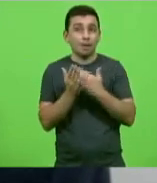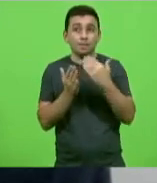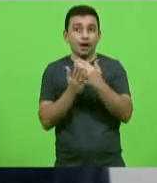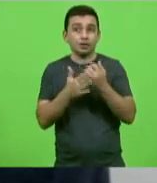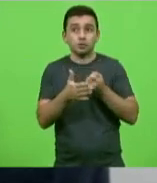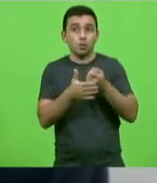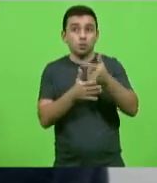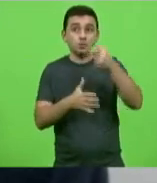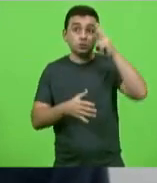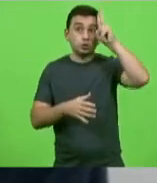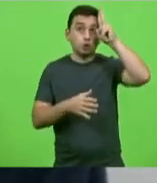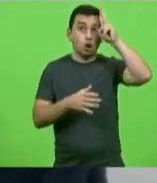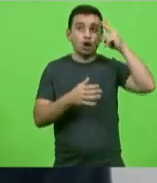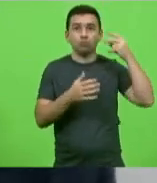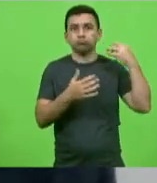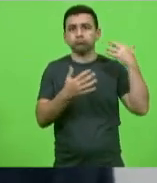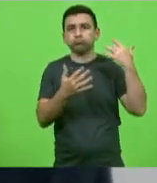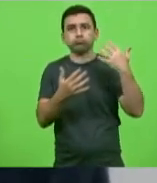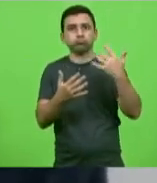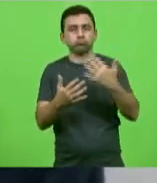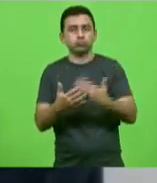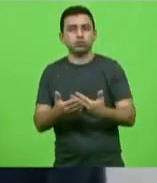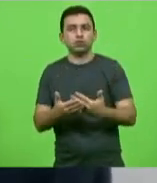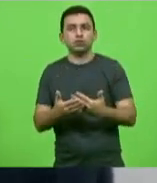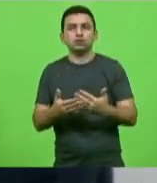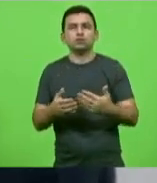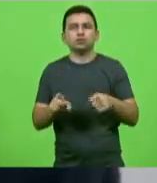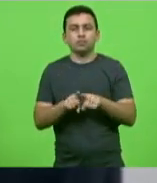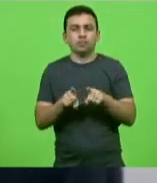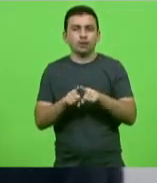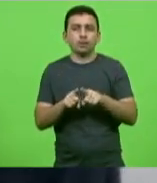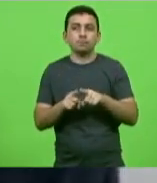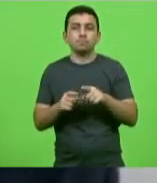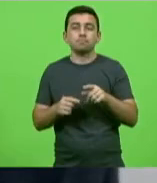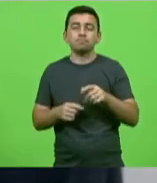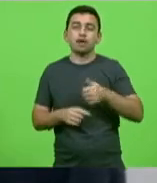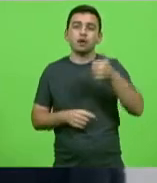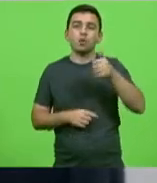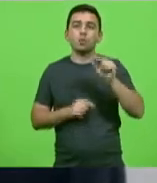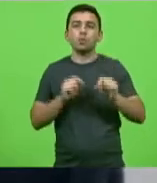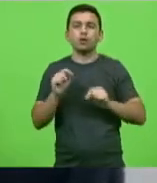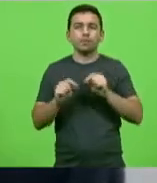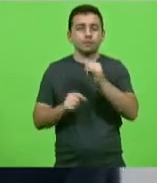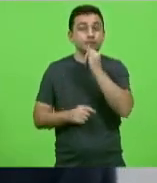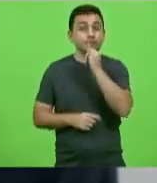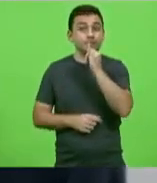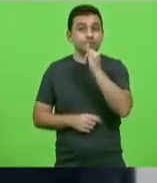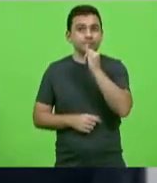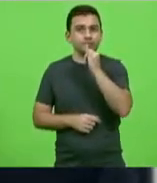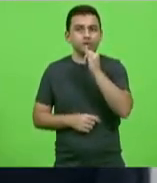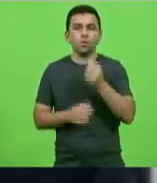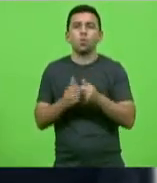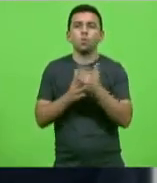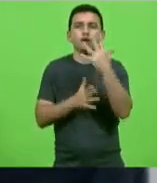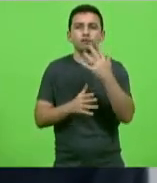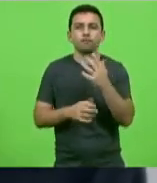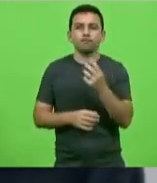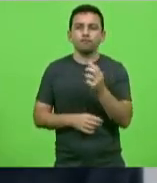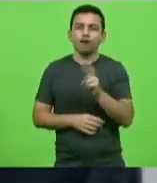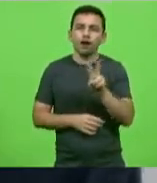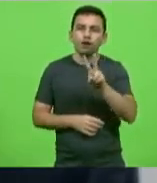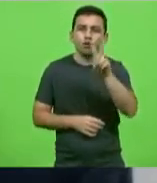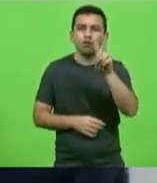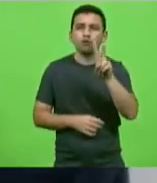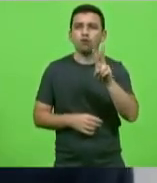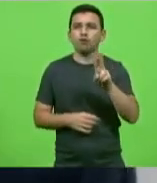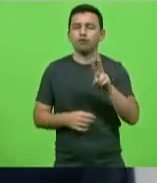representativa da nossa história recente e de suas referências elementares, como, cito, por exemplo, quantidade, valor, pagamento e ser vendido